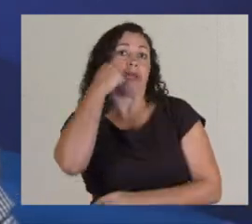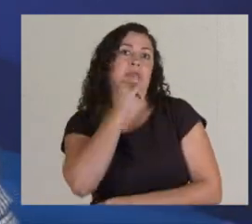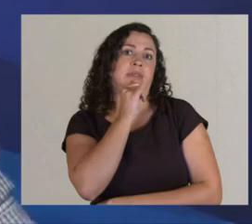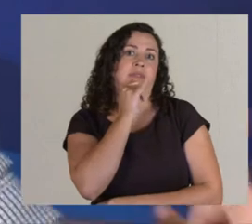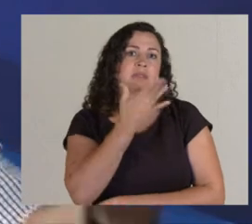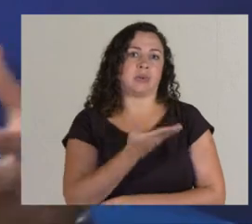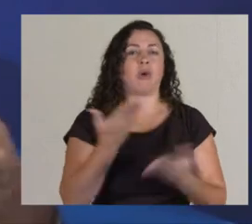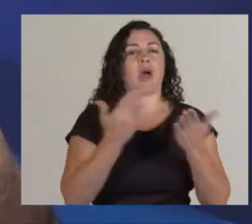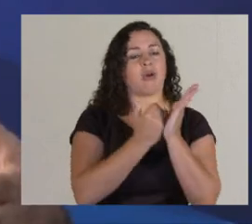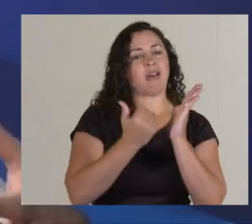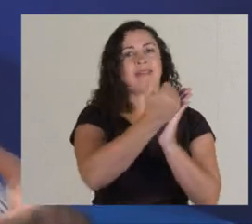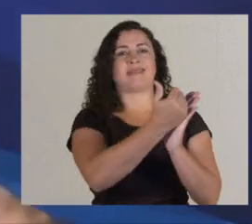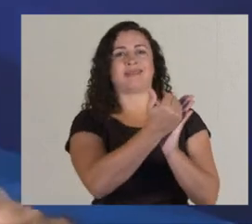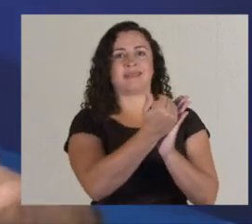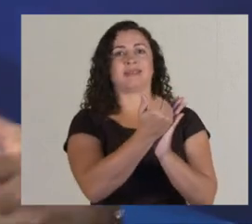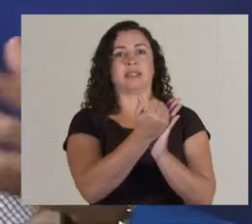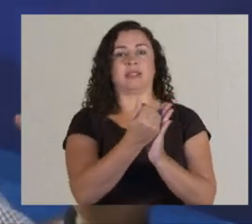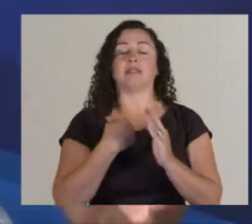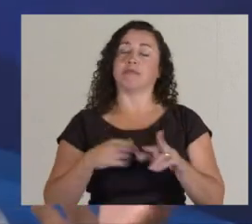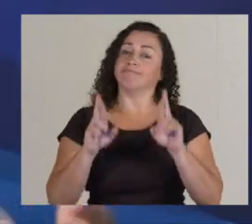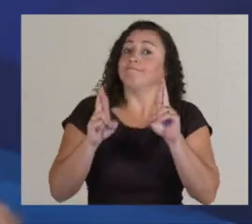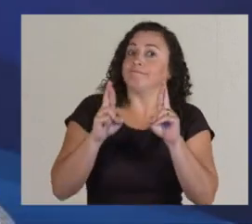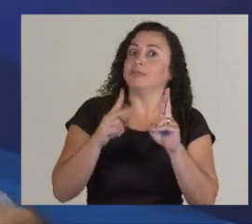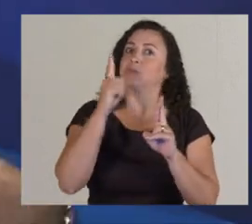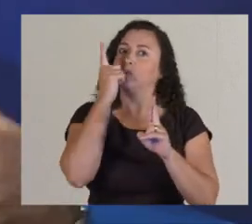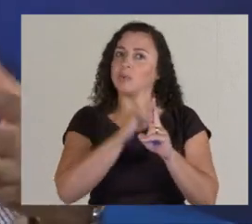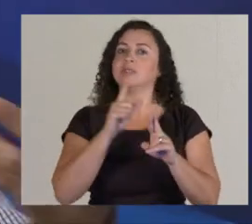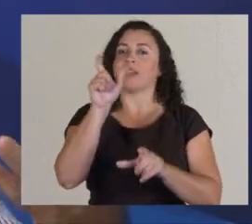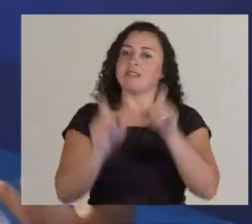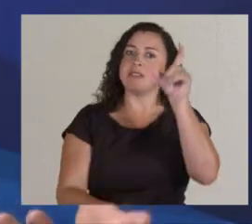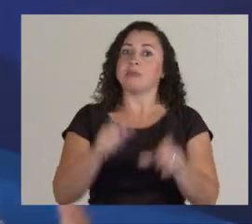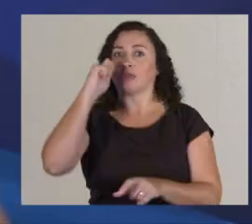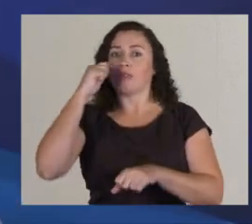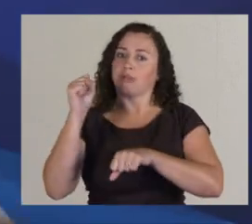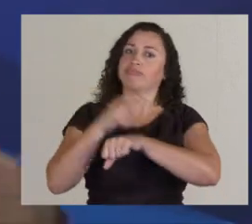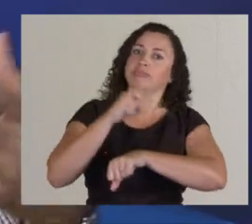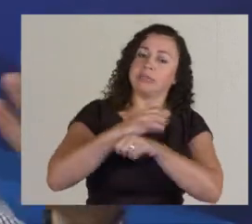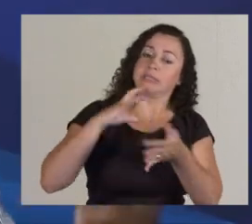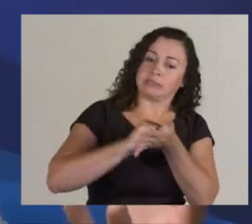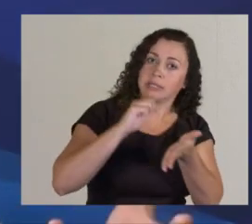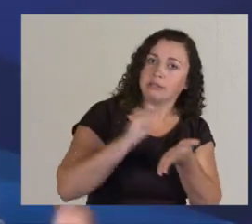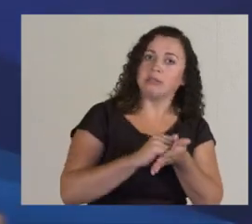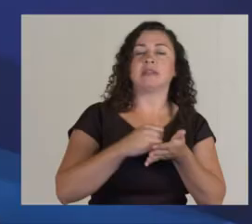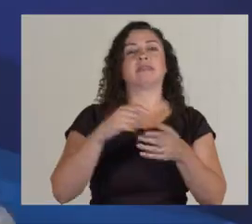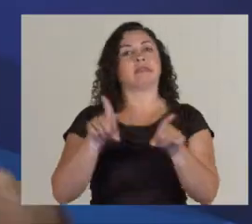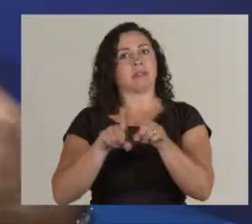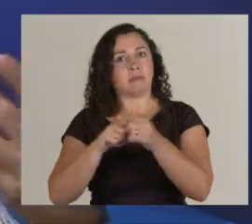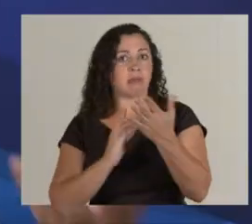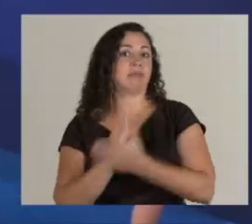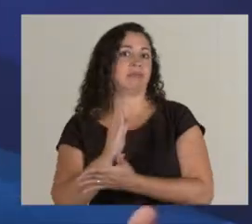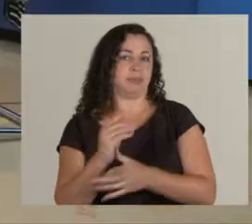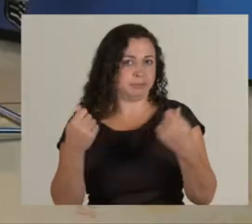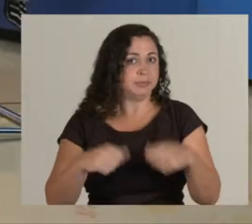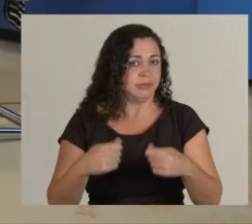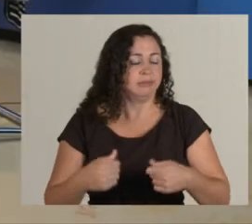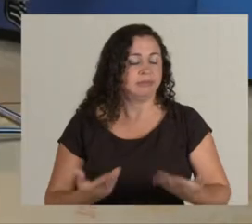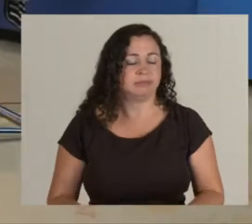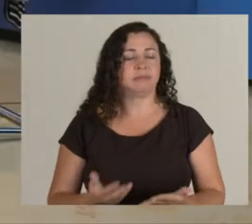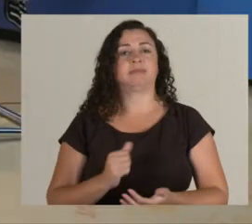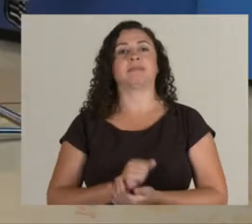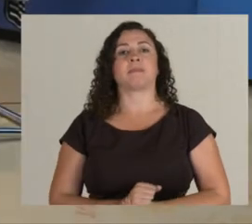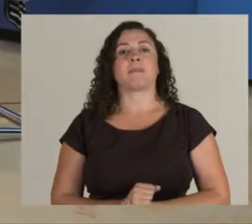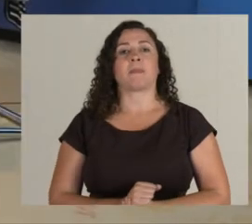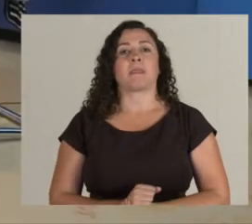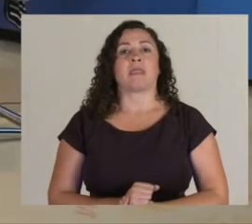população negra passará, ou espera-se que elas possam ter inscritos, que também tem que ter isso, né? Tem que ter demanda para